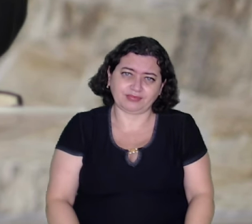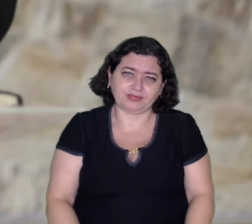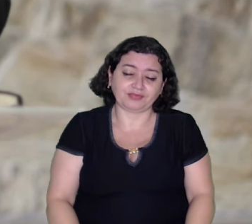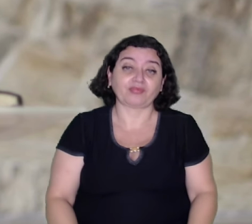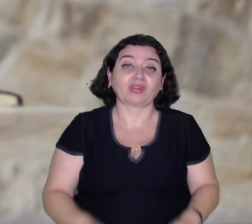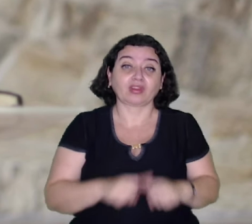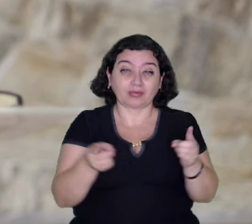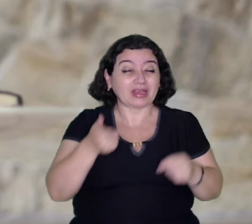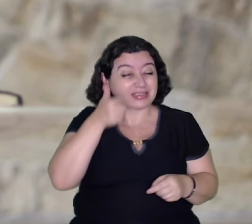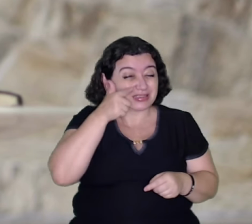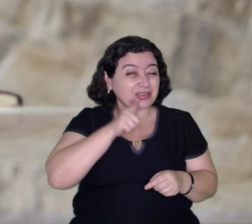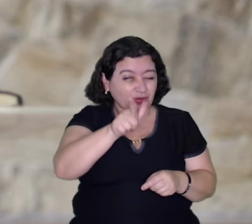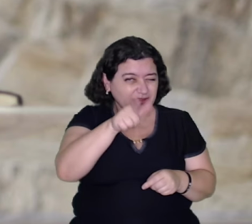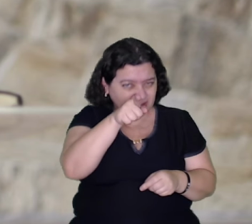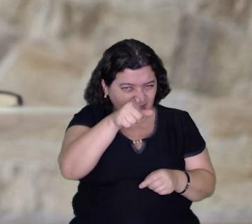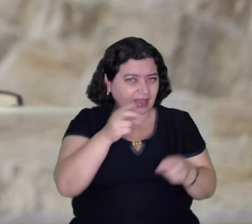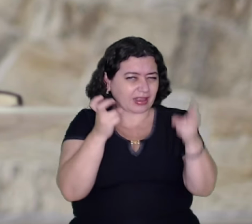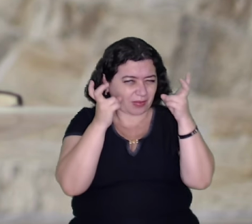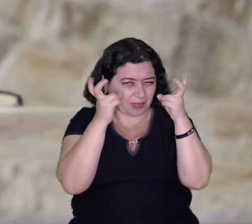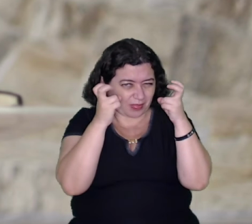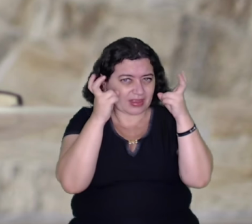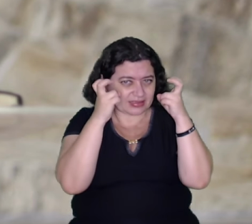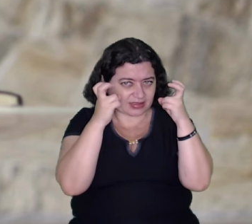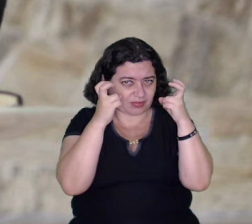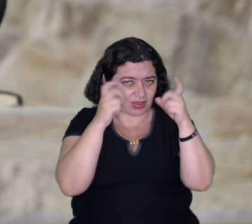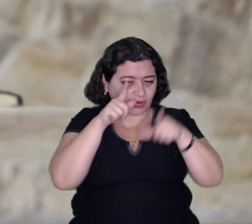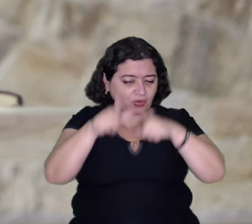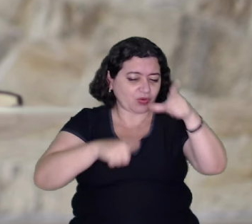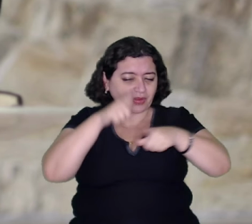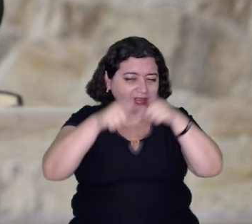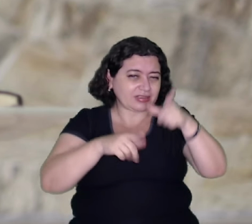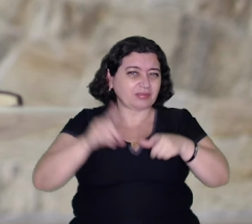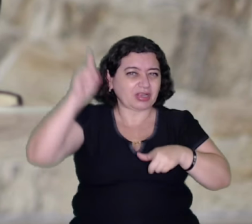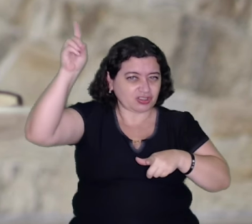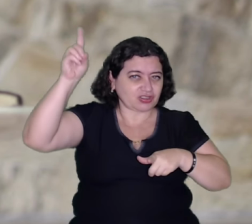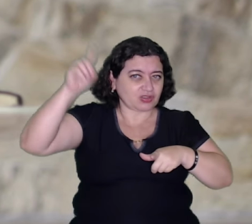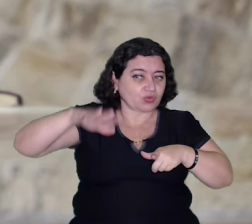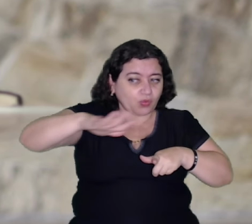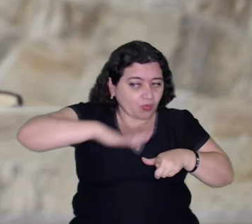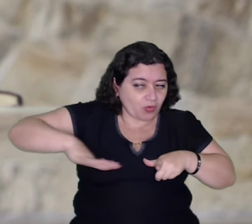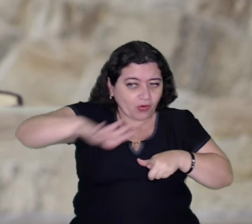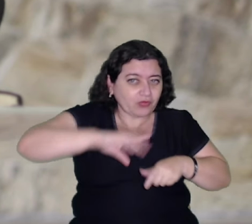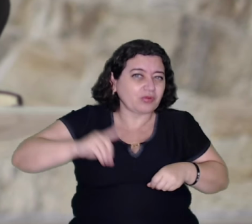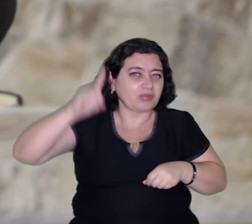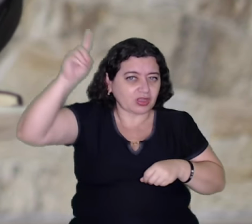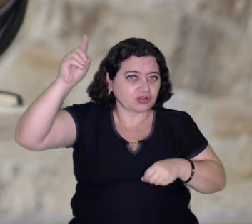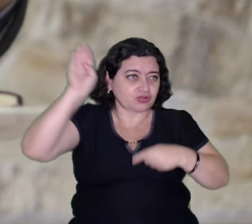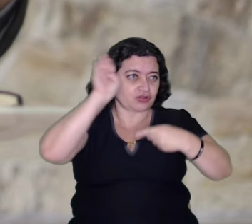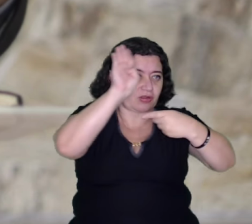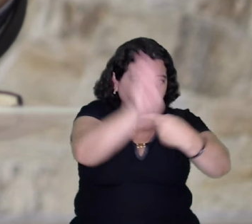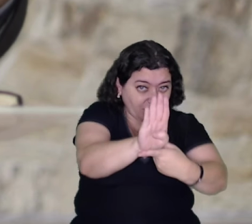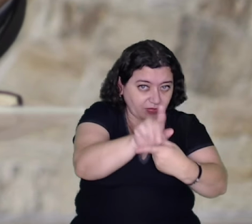Mas você consegue perceber o agir de Deus, o movimento de Deus em teu favor?